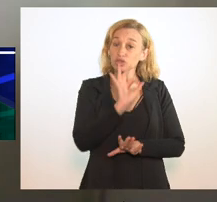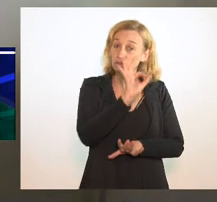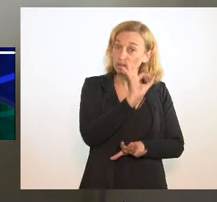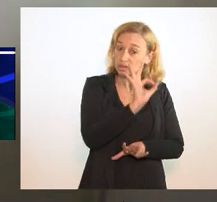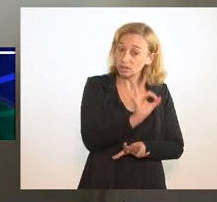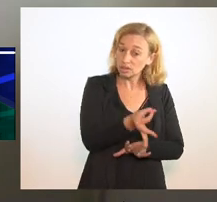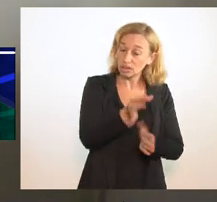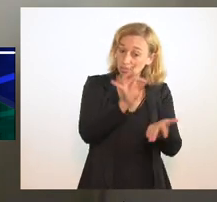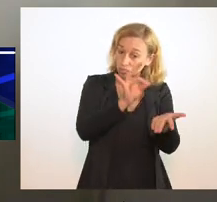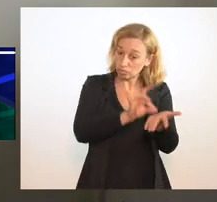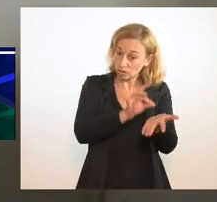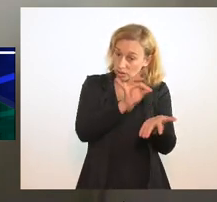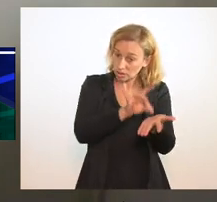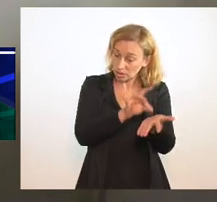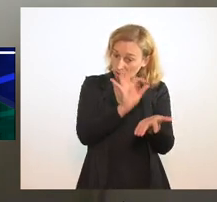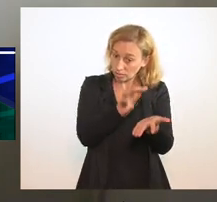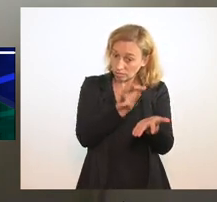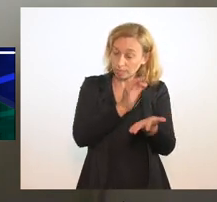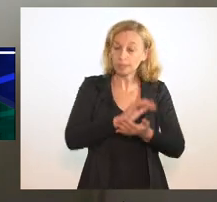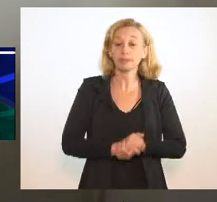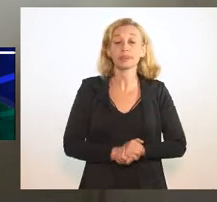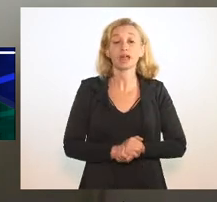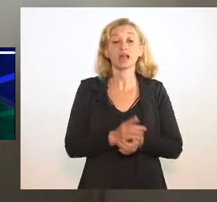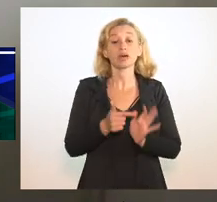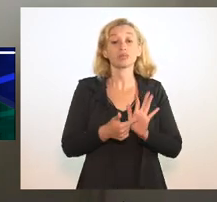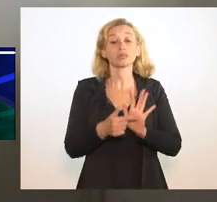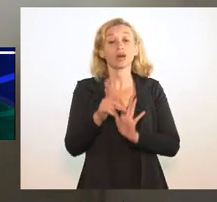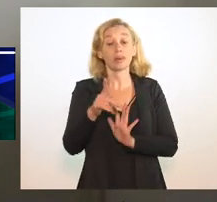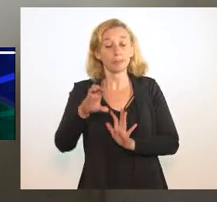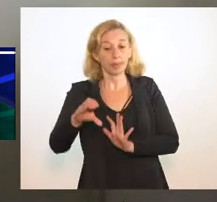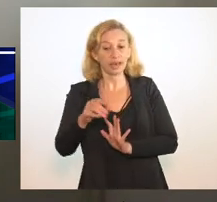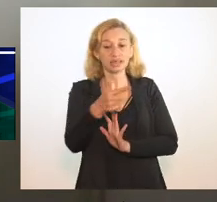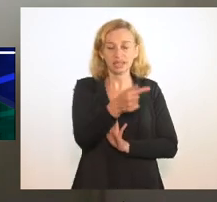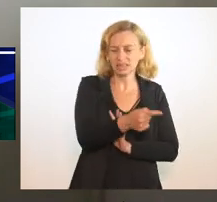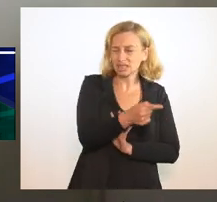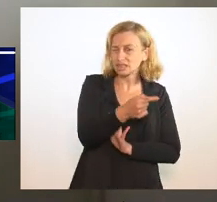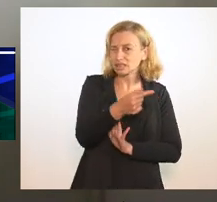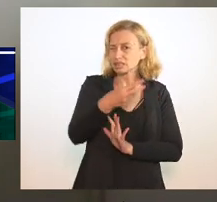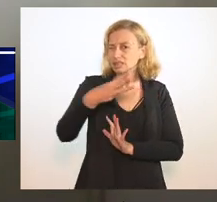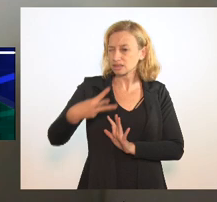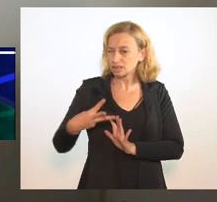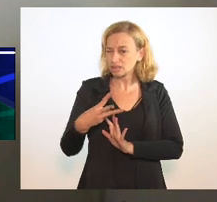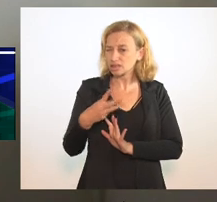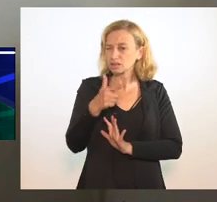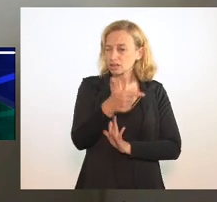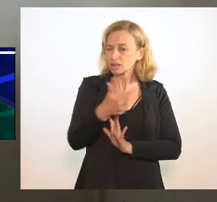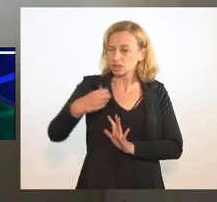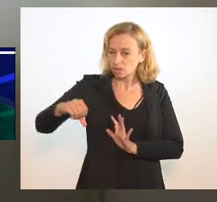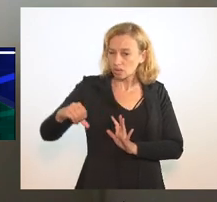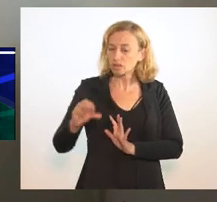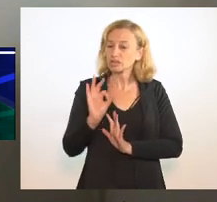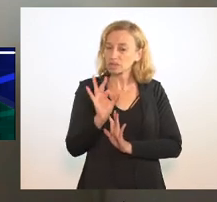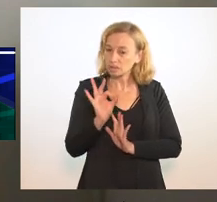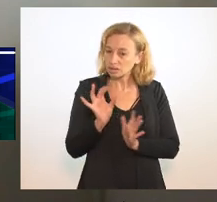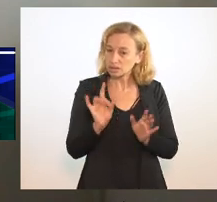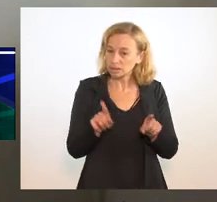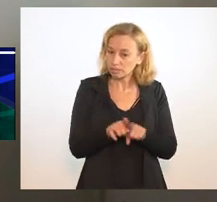possíveis, ela considera a PEC também de 73 de 2019